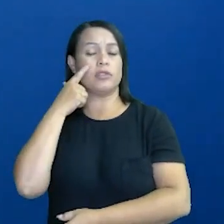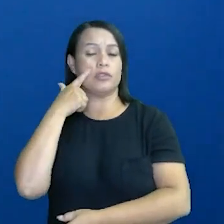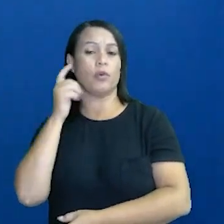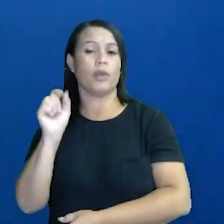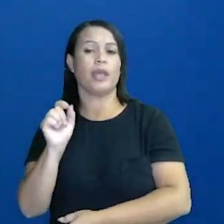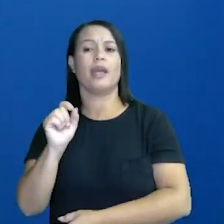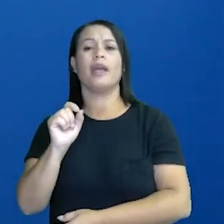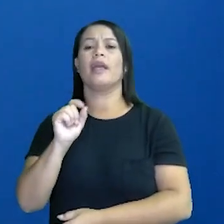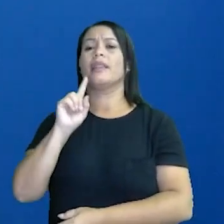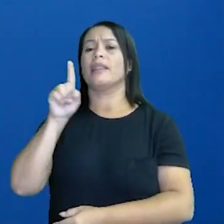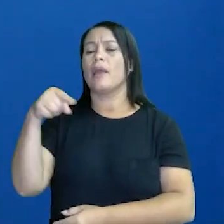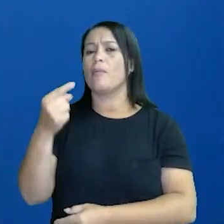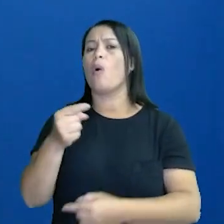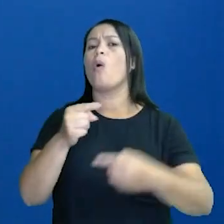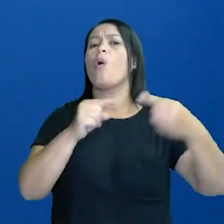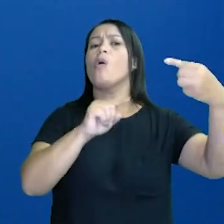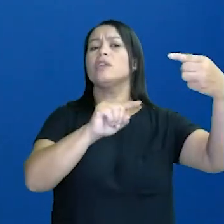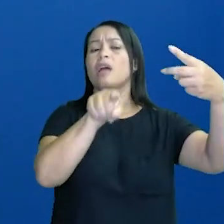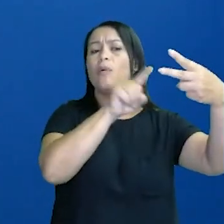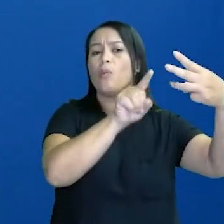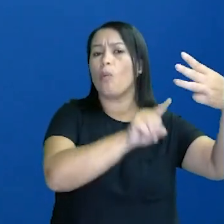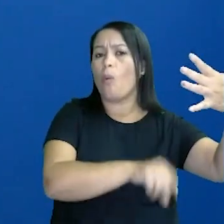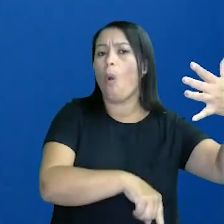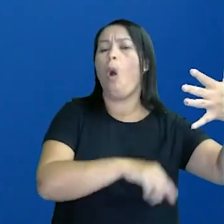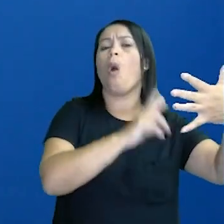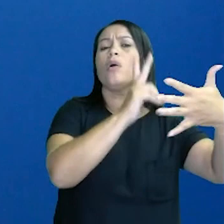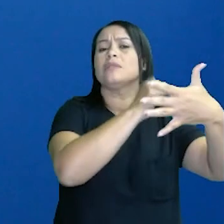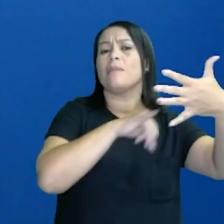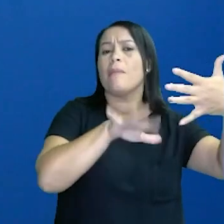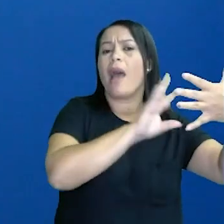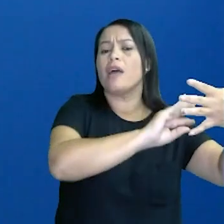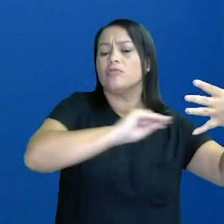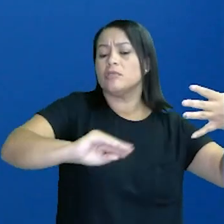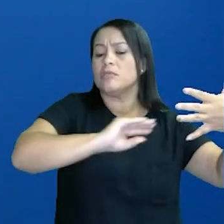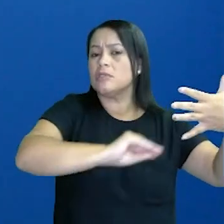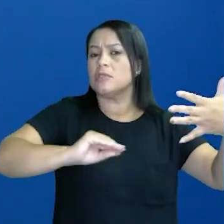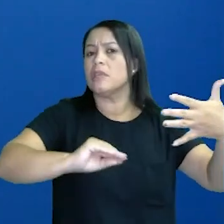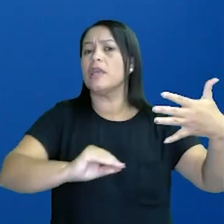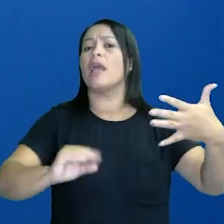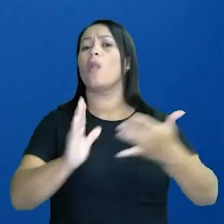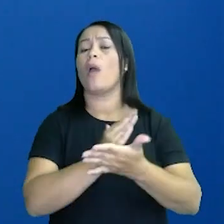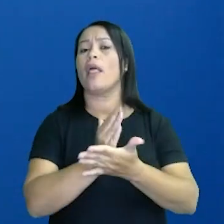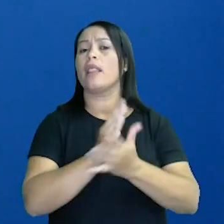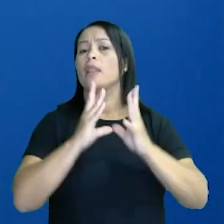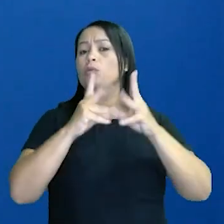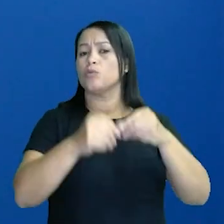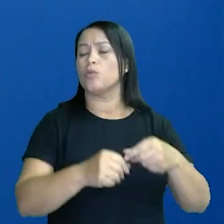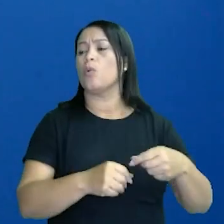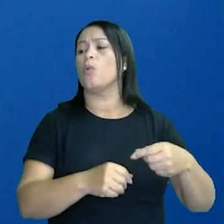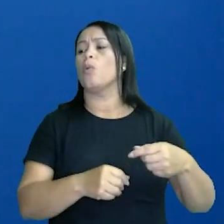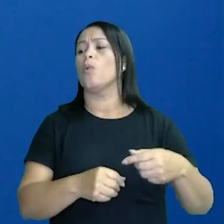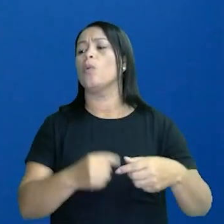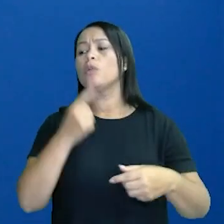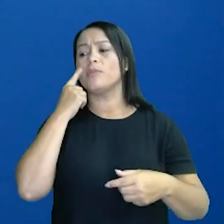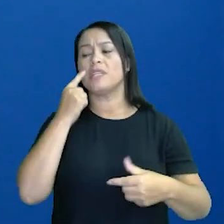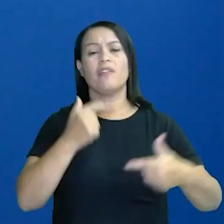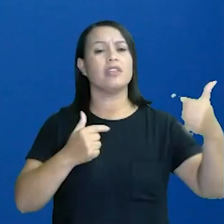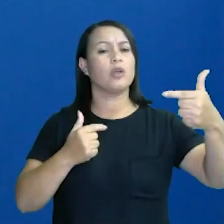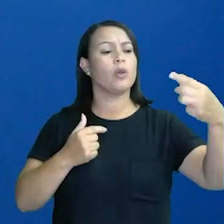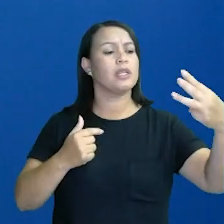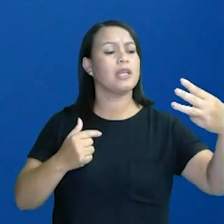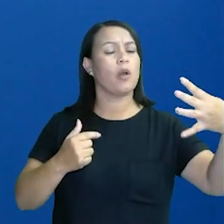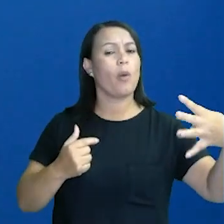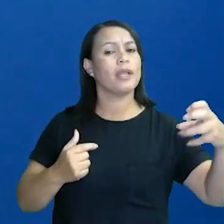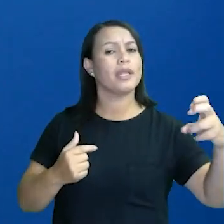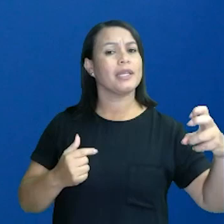ó, depois aqui vocês vão terminar, vão fazer aí no caderninho de vocês, anotar tudo, tá bem? Ó, a segunda, a terceira,